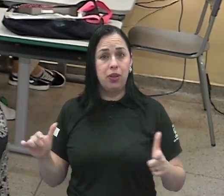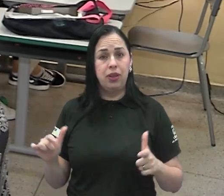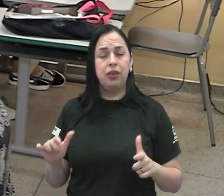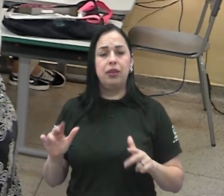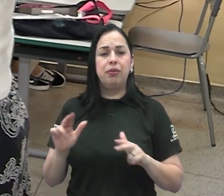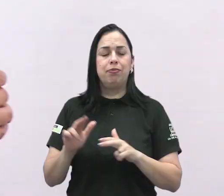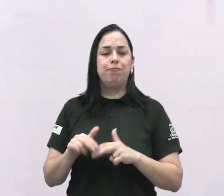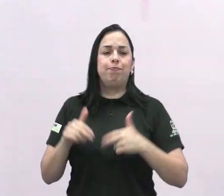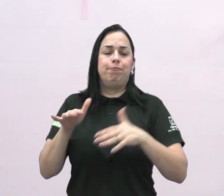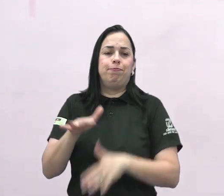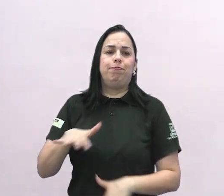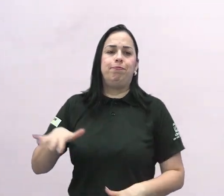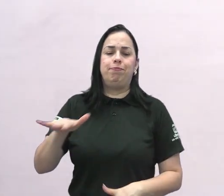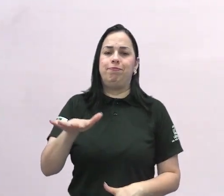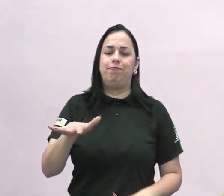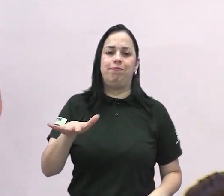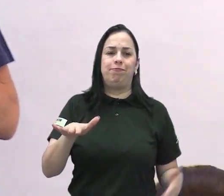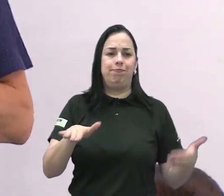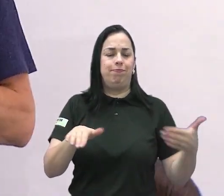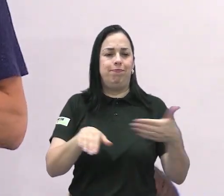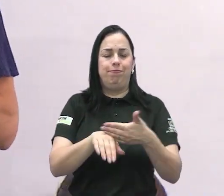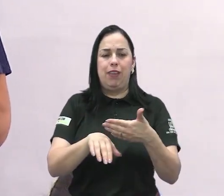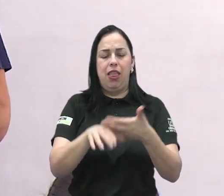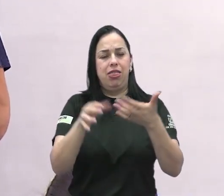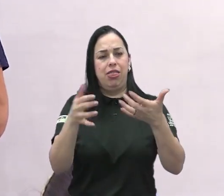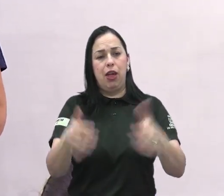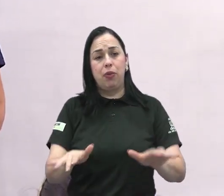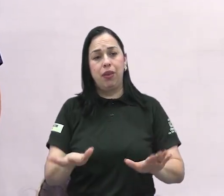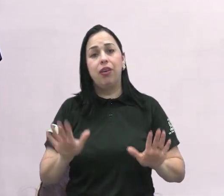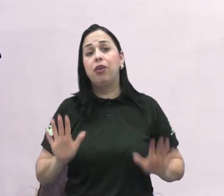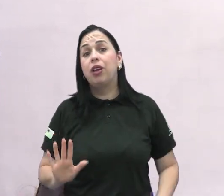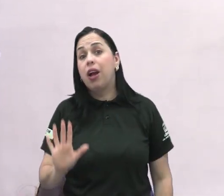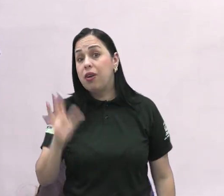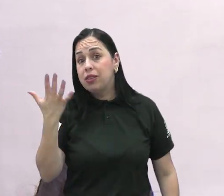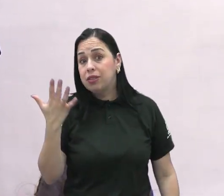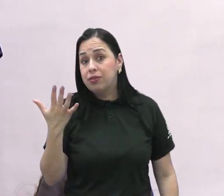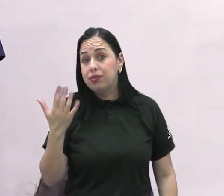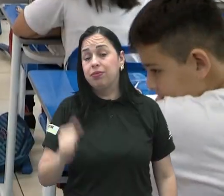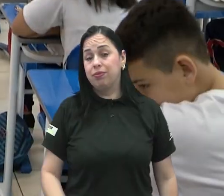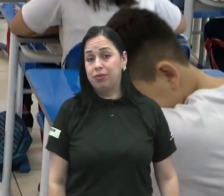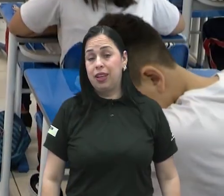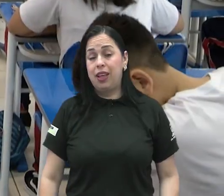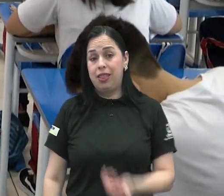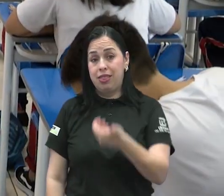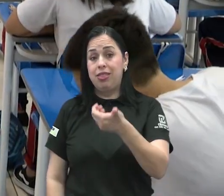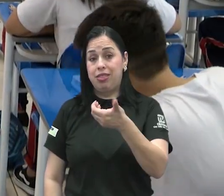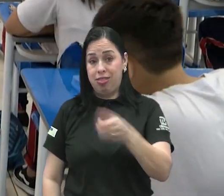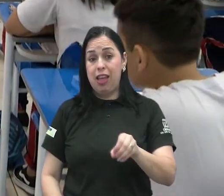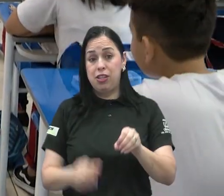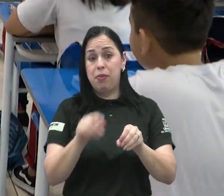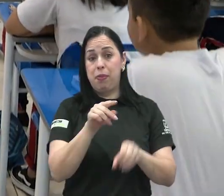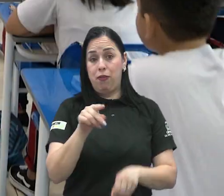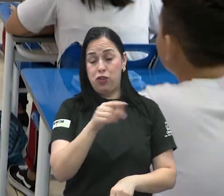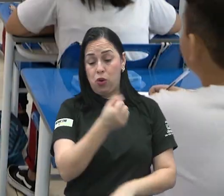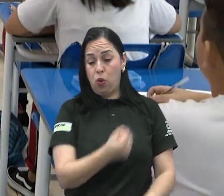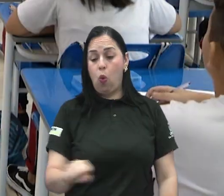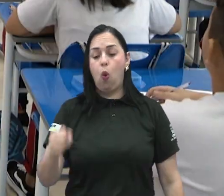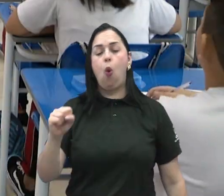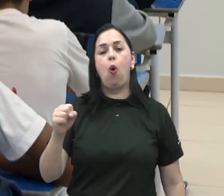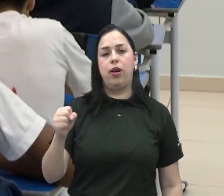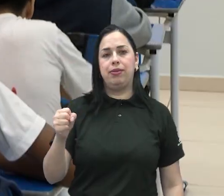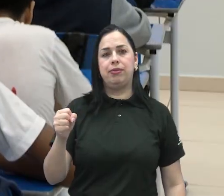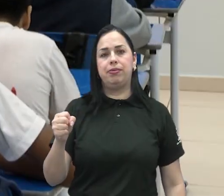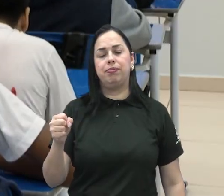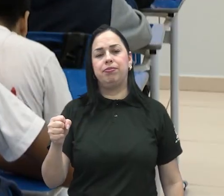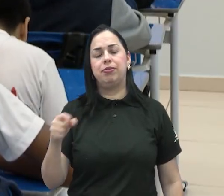nas escolas criam um ambiente desestimulante. O resultado? 8 em cada 10 professores